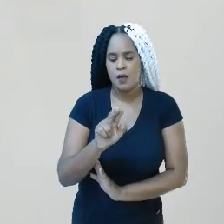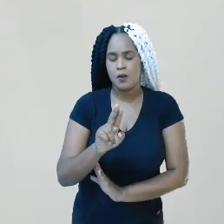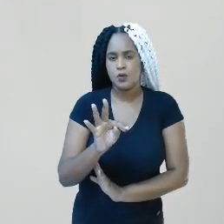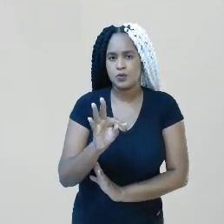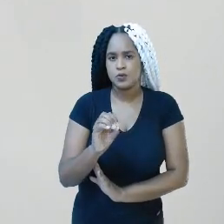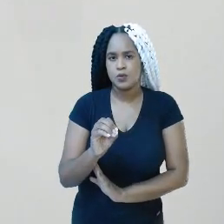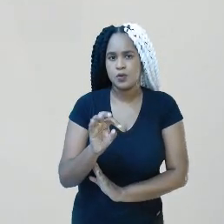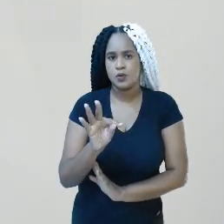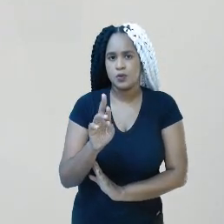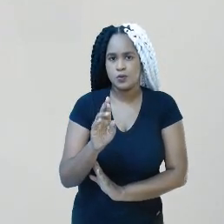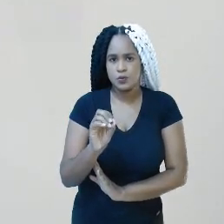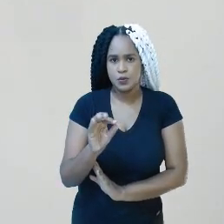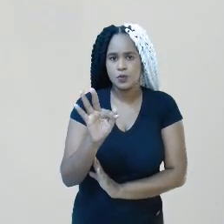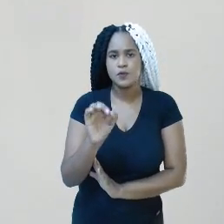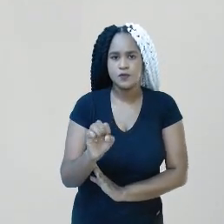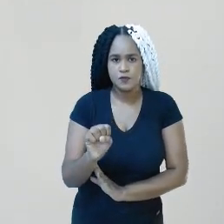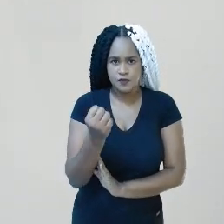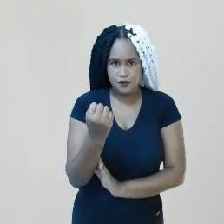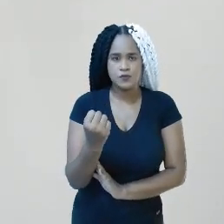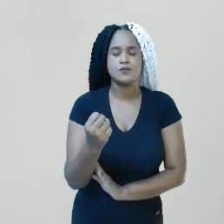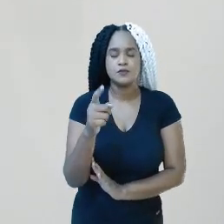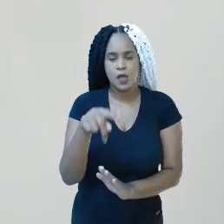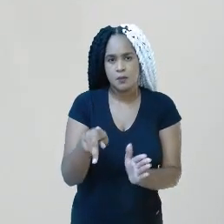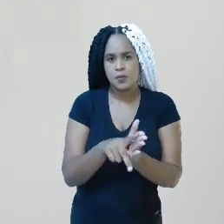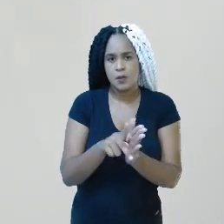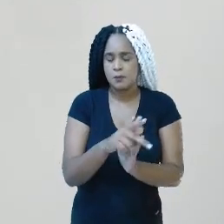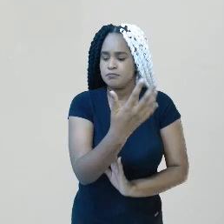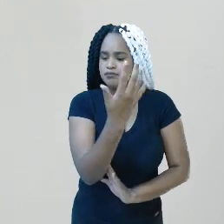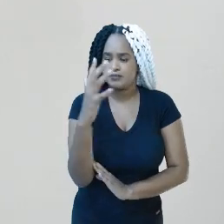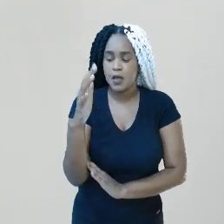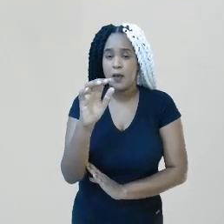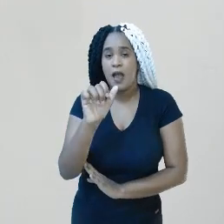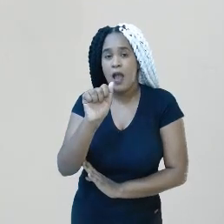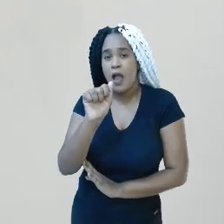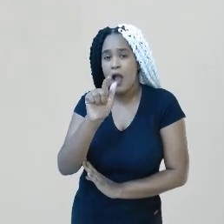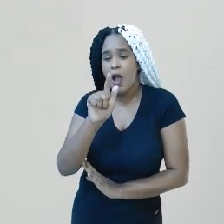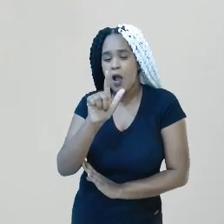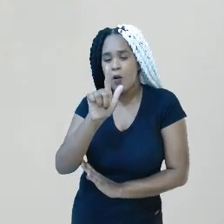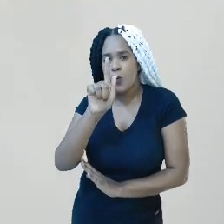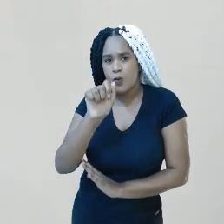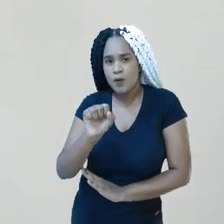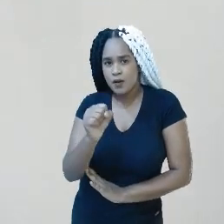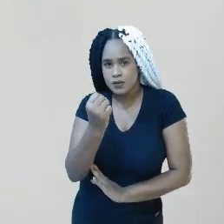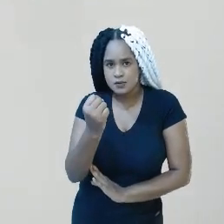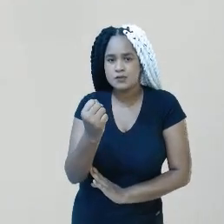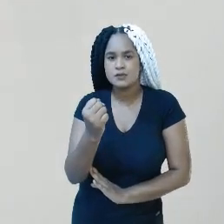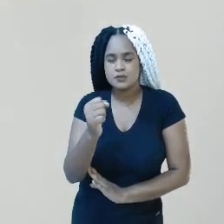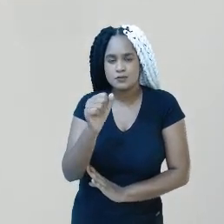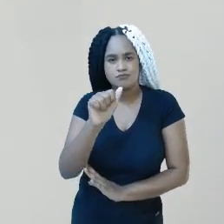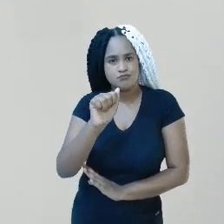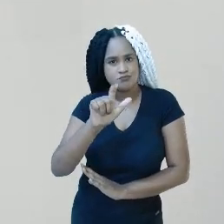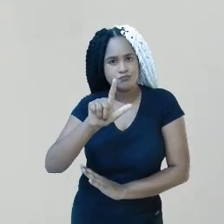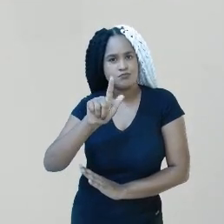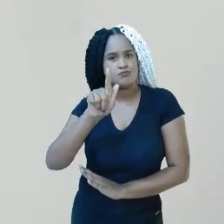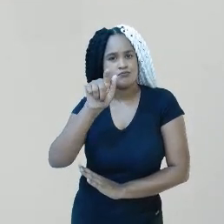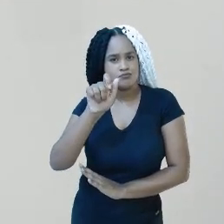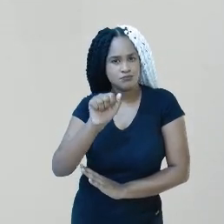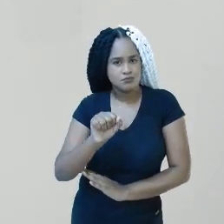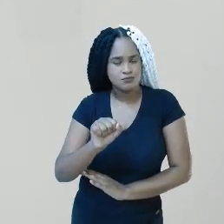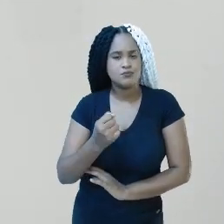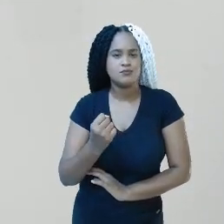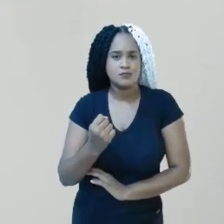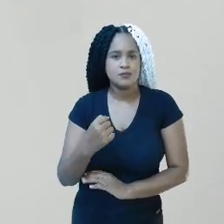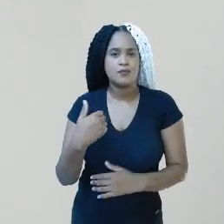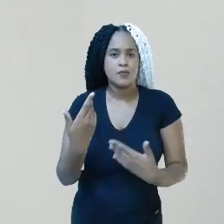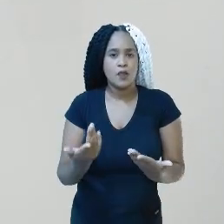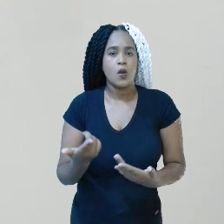coisa bastante importante que a gente precisa frisar. As algas verdes são seres autótrofos, elas produzem seu próprio alimento.